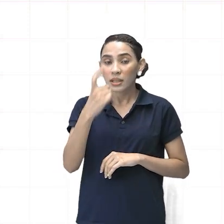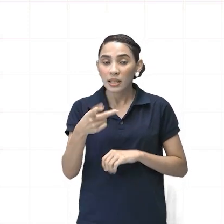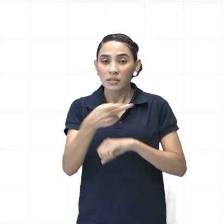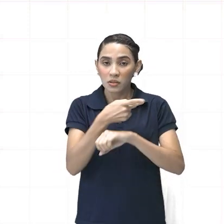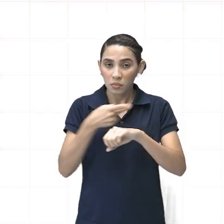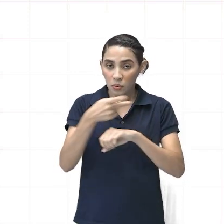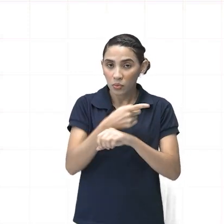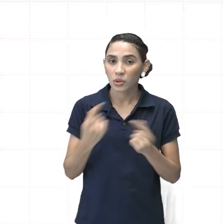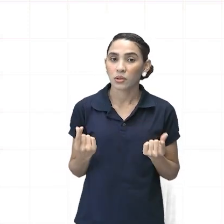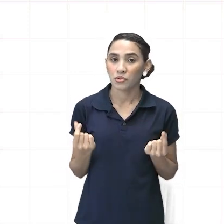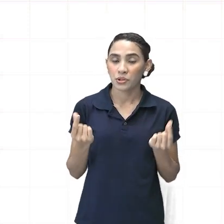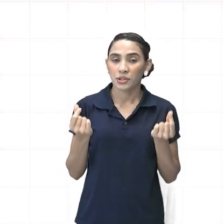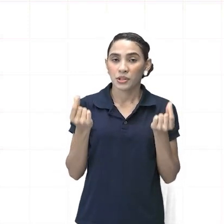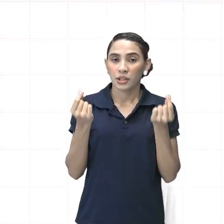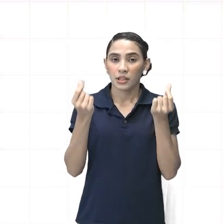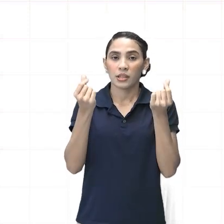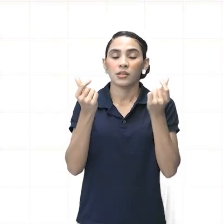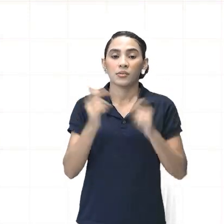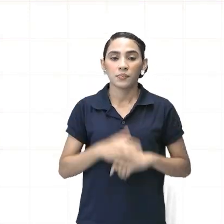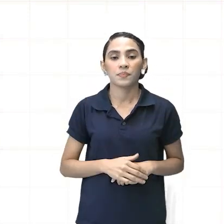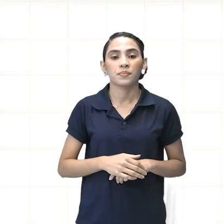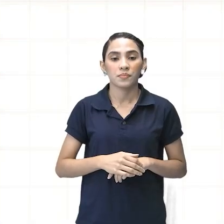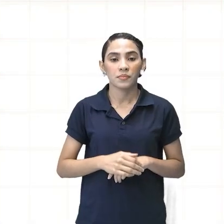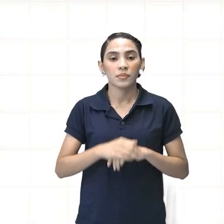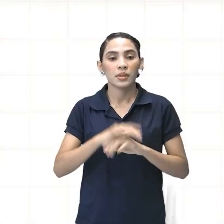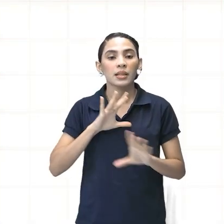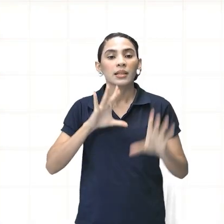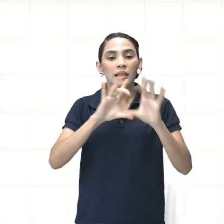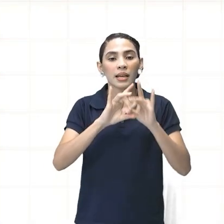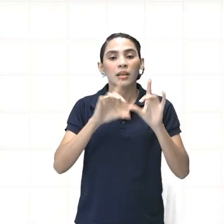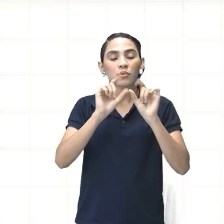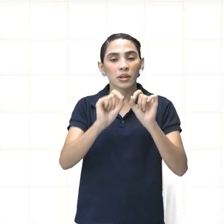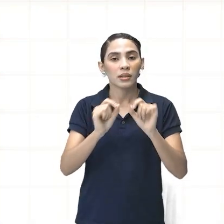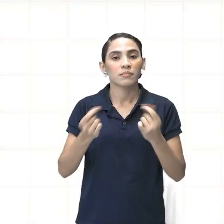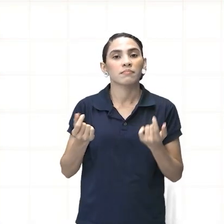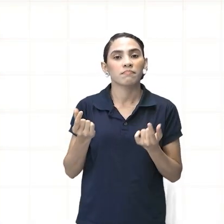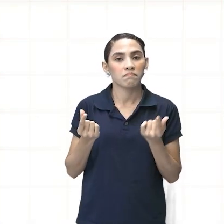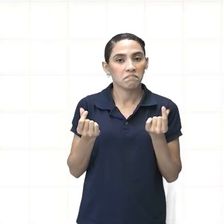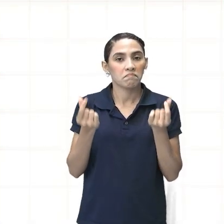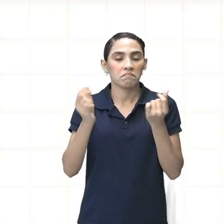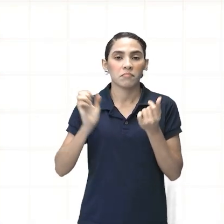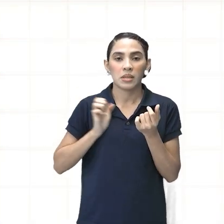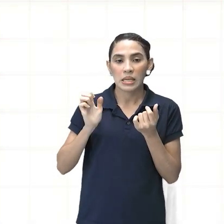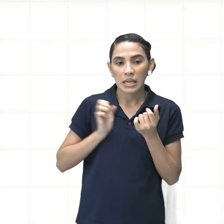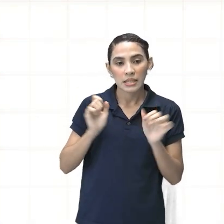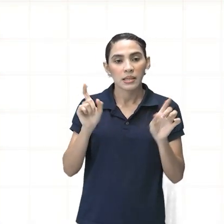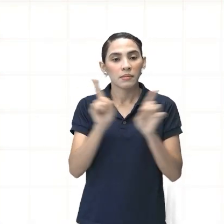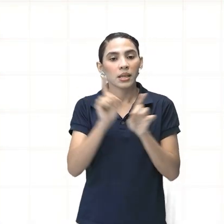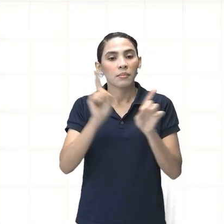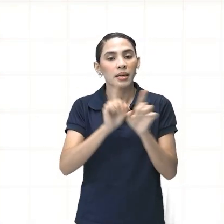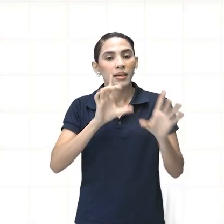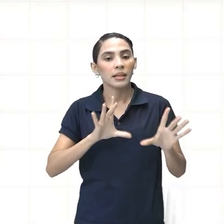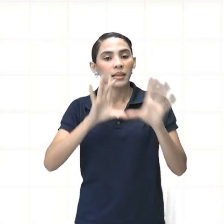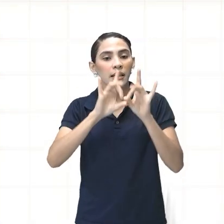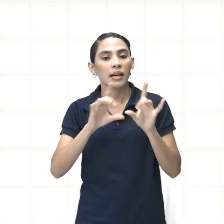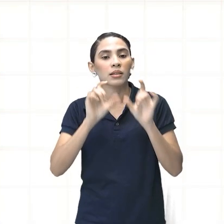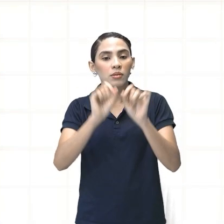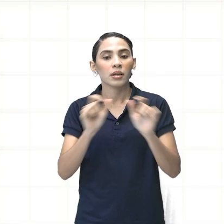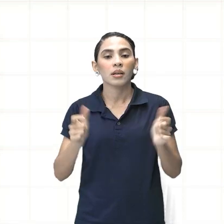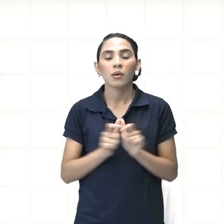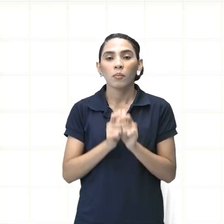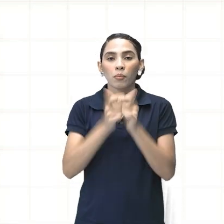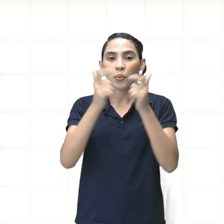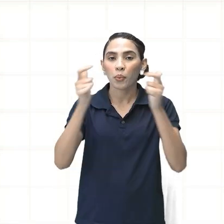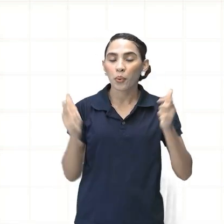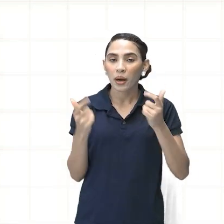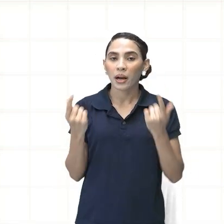olha só, lucro que já vai estar ligado ao dinheiro, né? Também vai estar ligado à acumulação de riqueza, que também